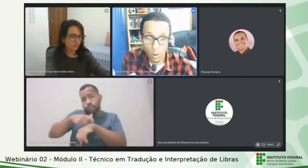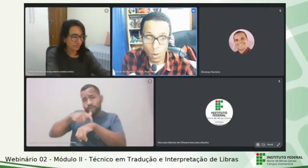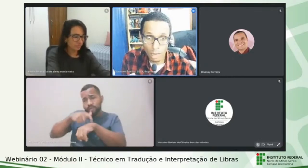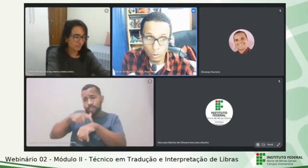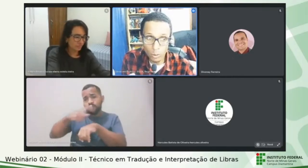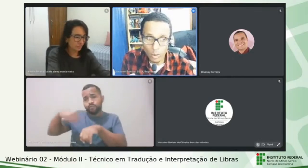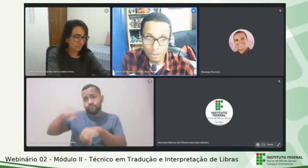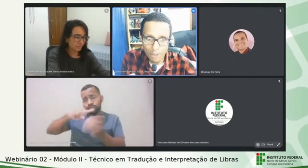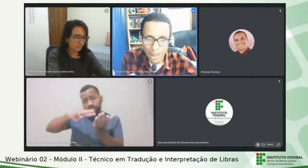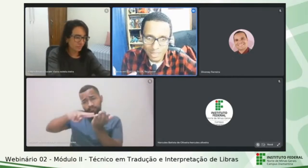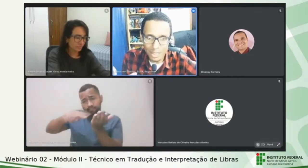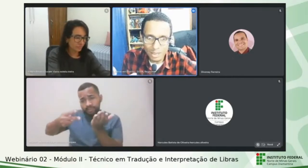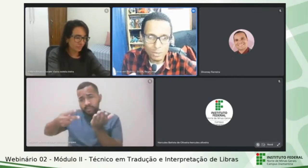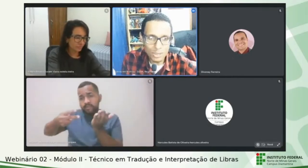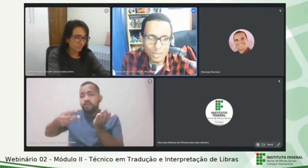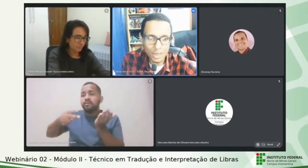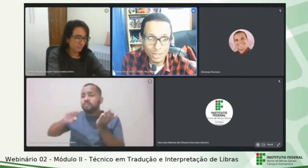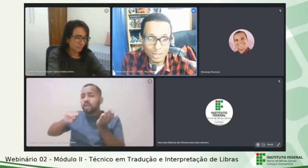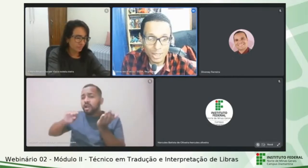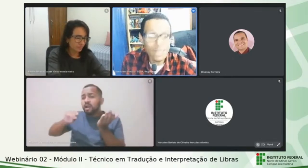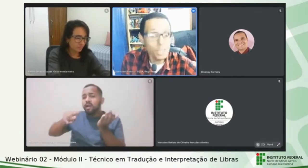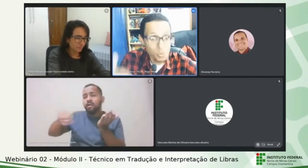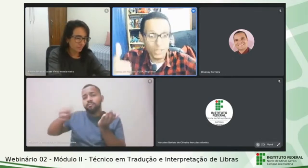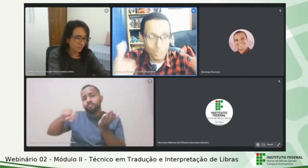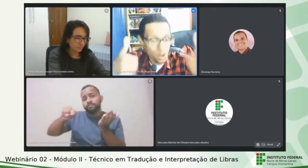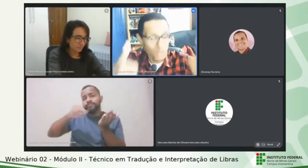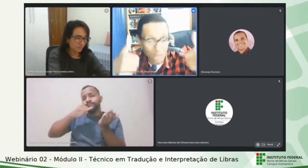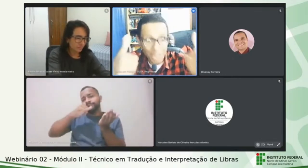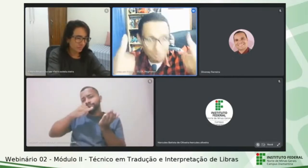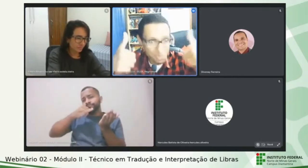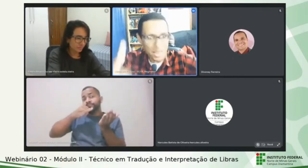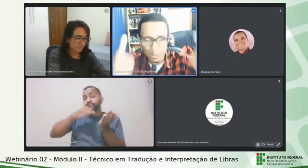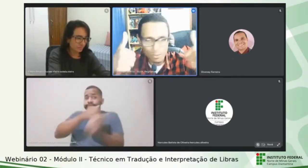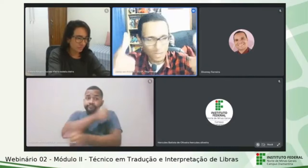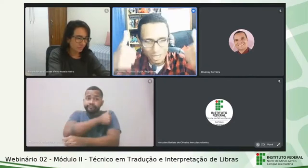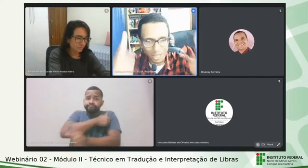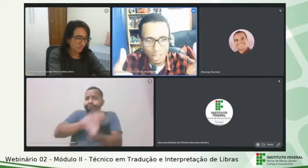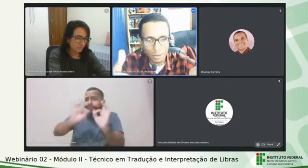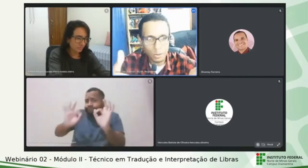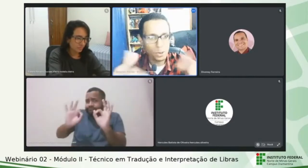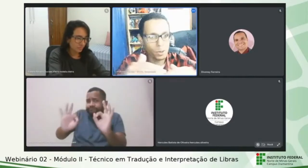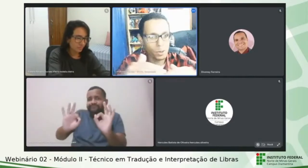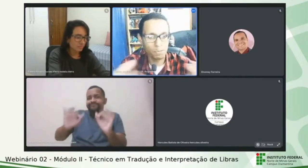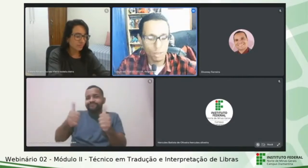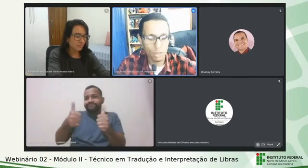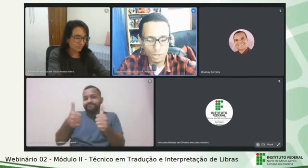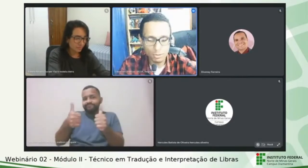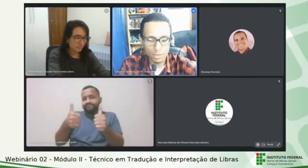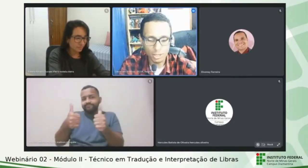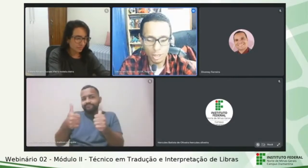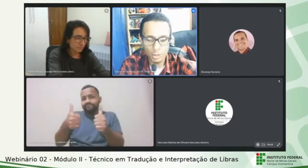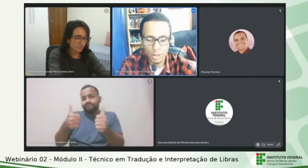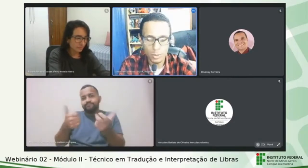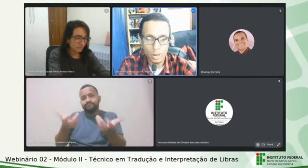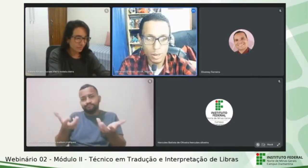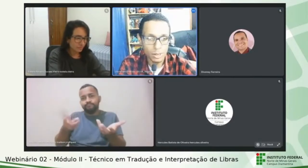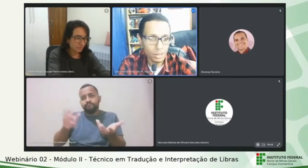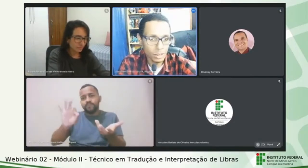o aluno ele vai entender o que você quis dizer e tipo assim, nossa, é isso mesmo, você entendeu? Você fez a